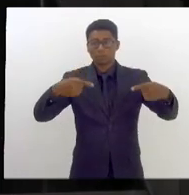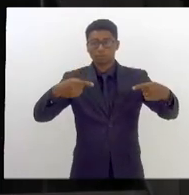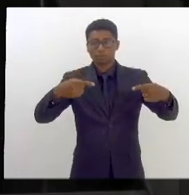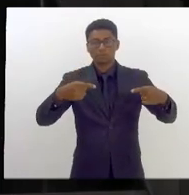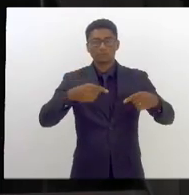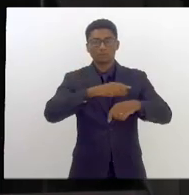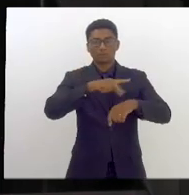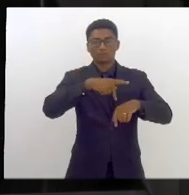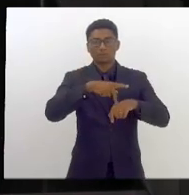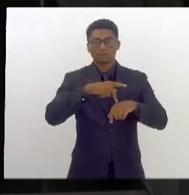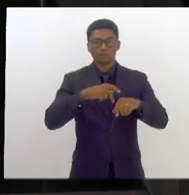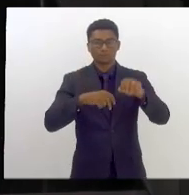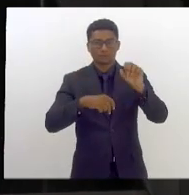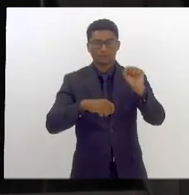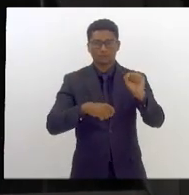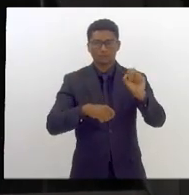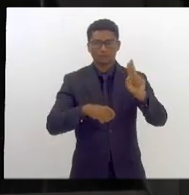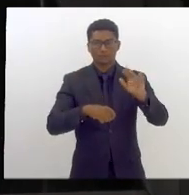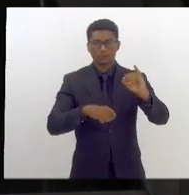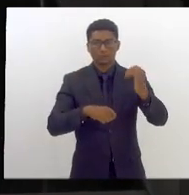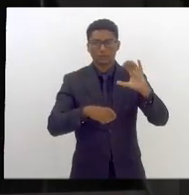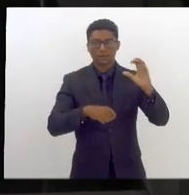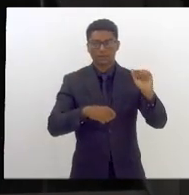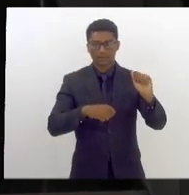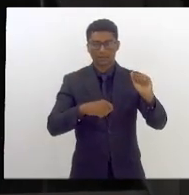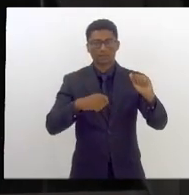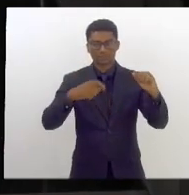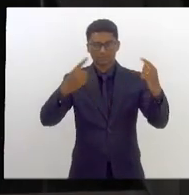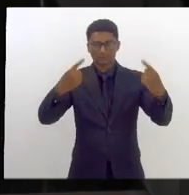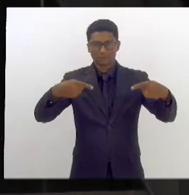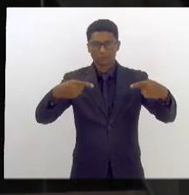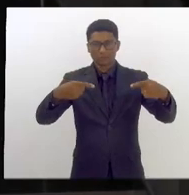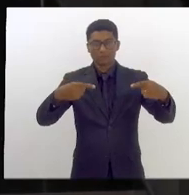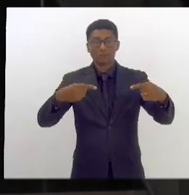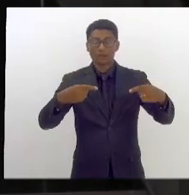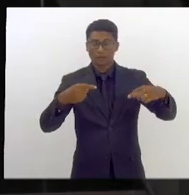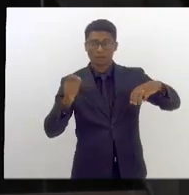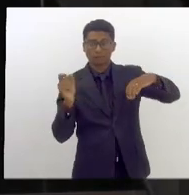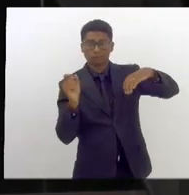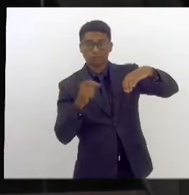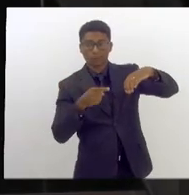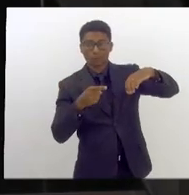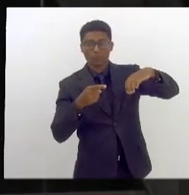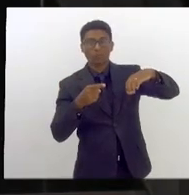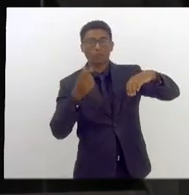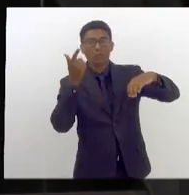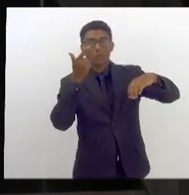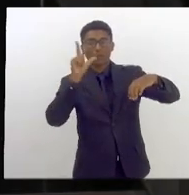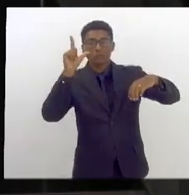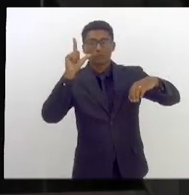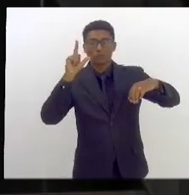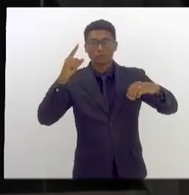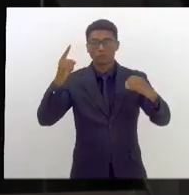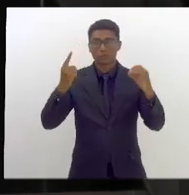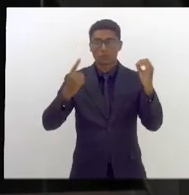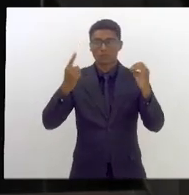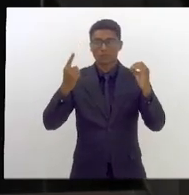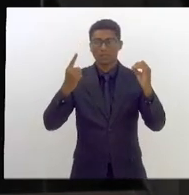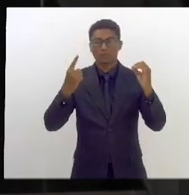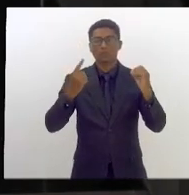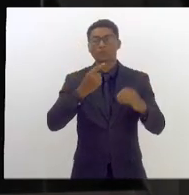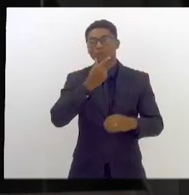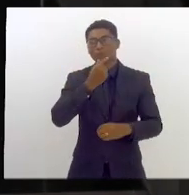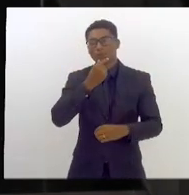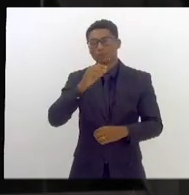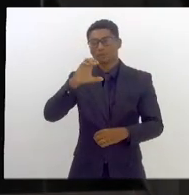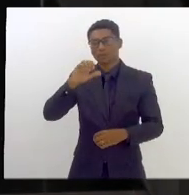suíço passou o maior sufoco para ganhar de 1 a 0 com golaço do nosso caso o Casemiro